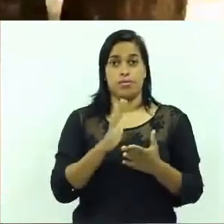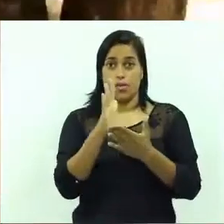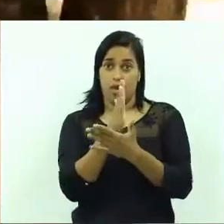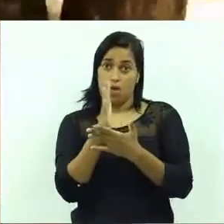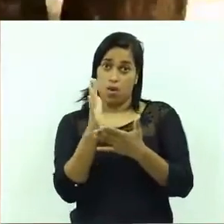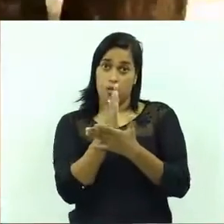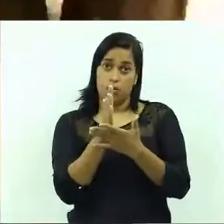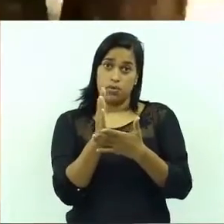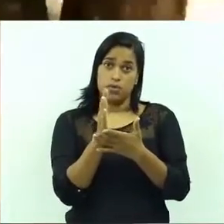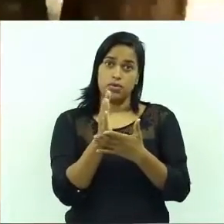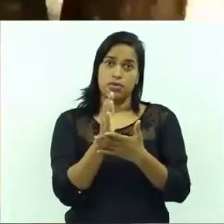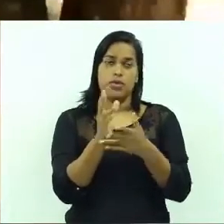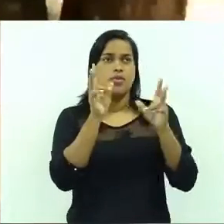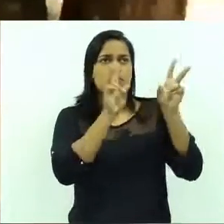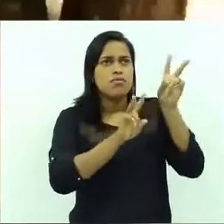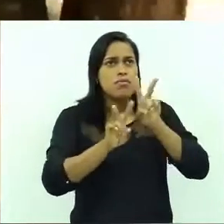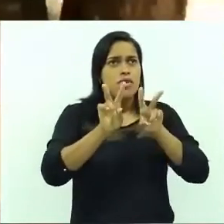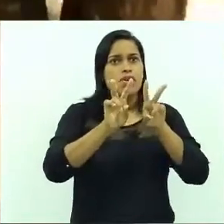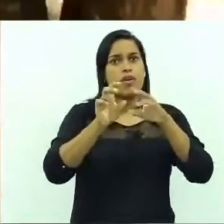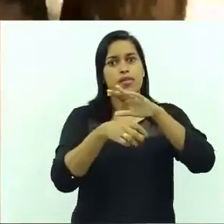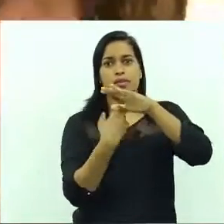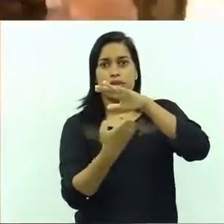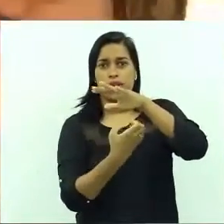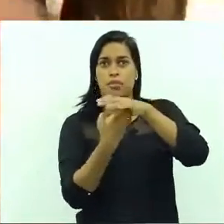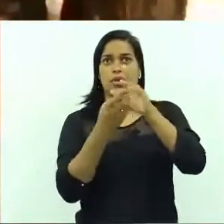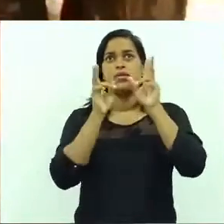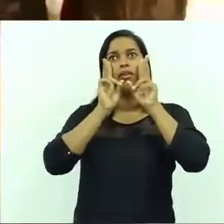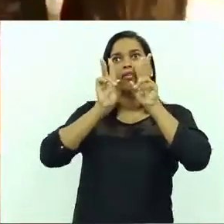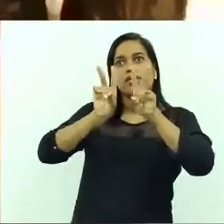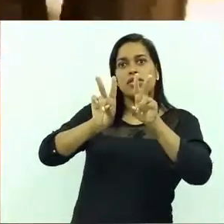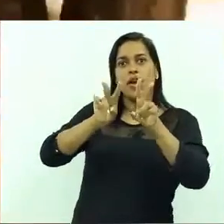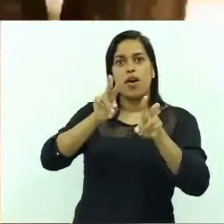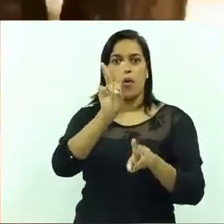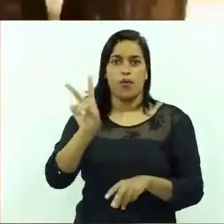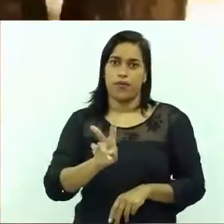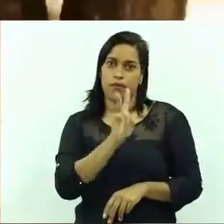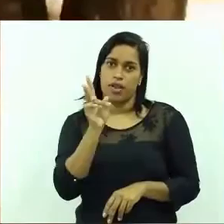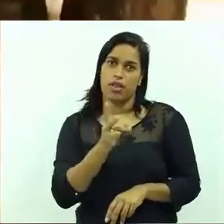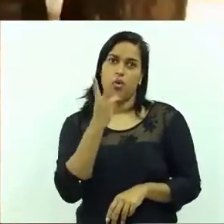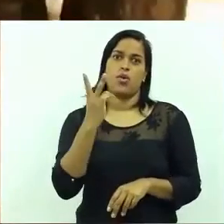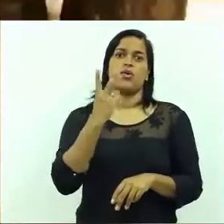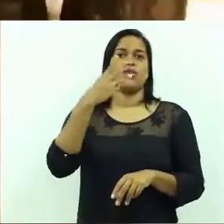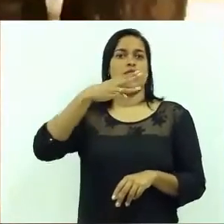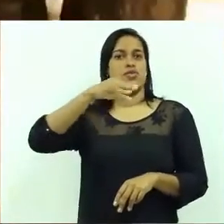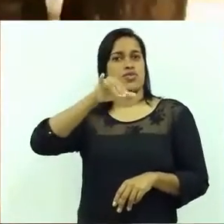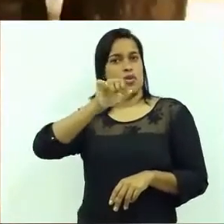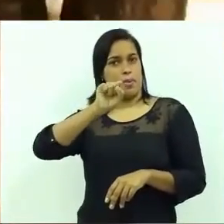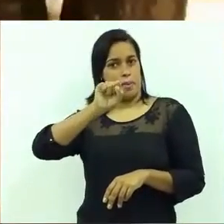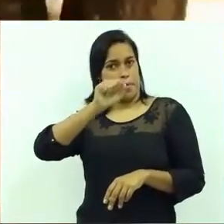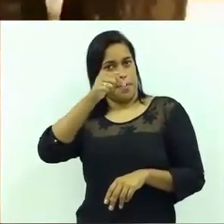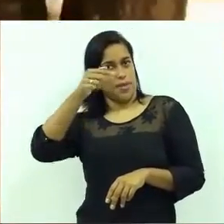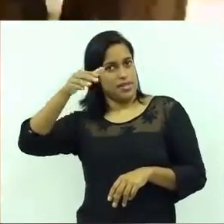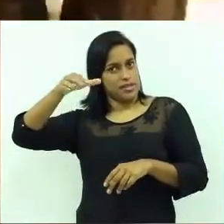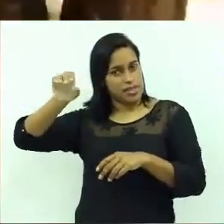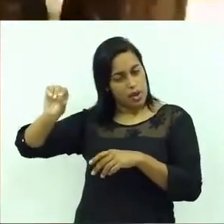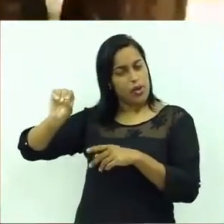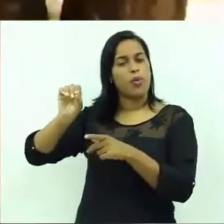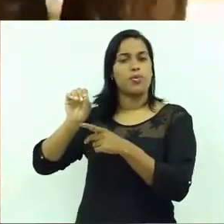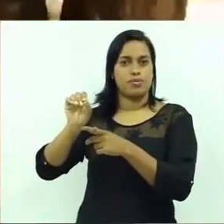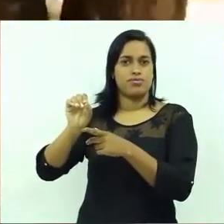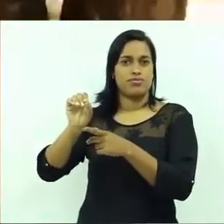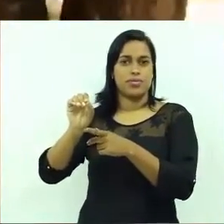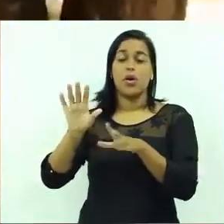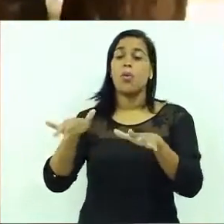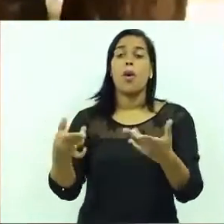até vê em paredes de empresas missão, visão, valores, né? Então, o planejamento estratégico tem